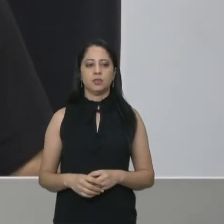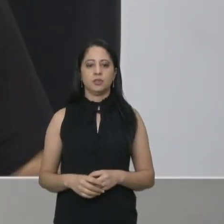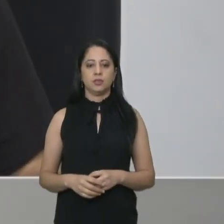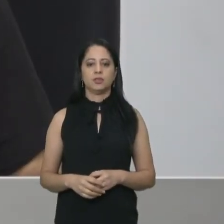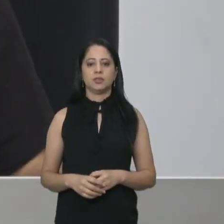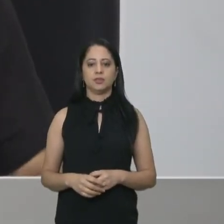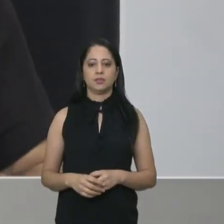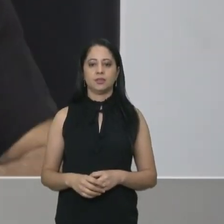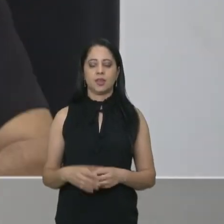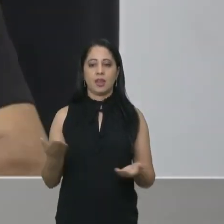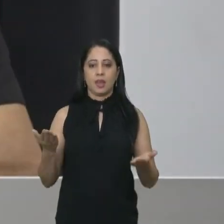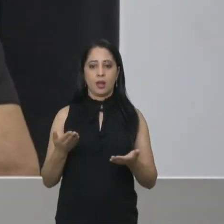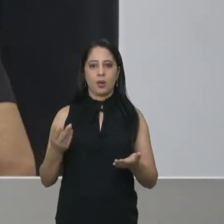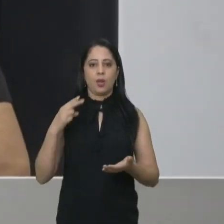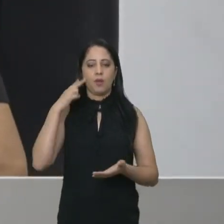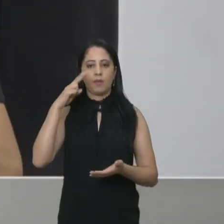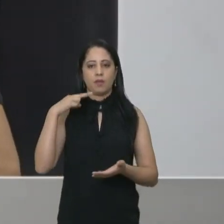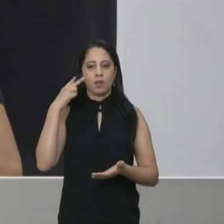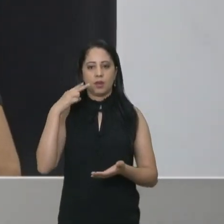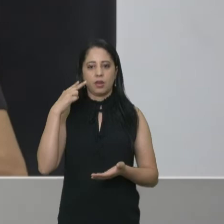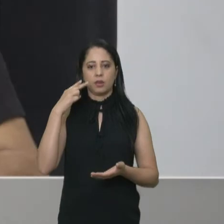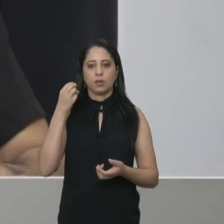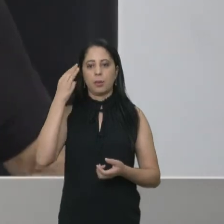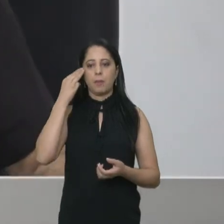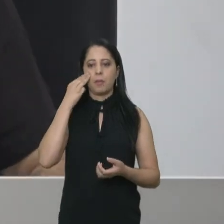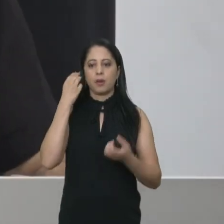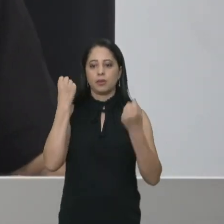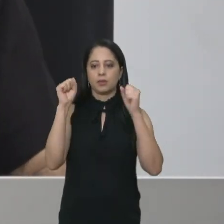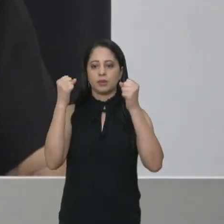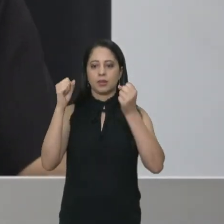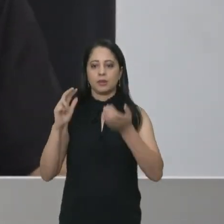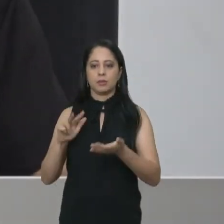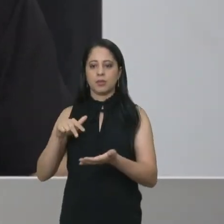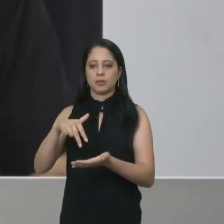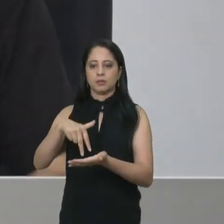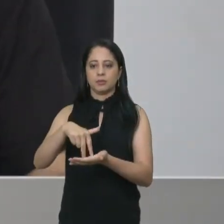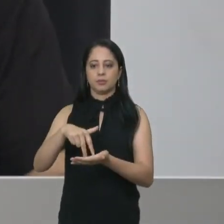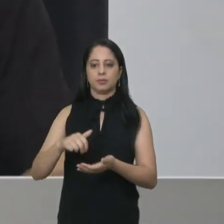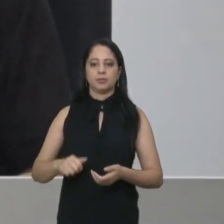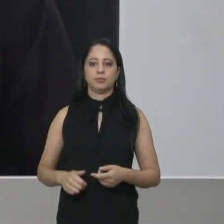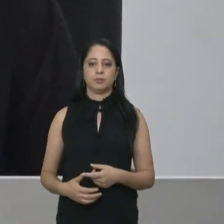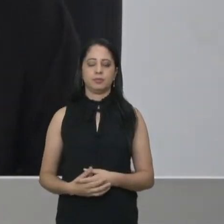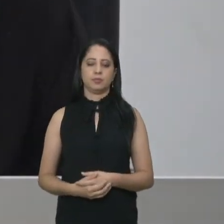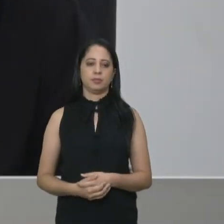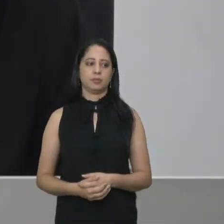Com a palavra, o vereador Marcão da Academia.